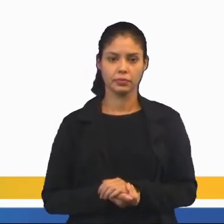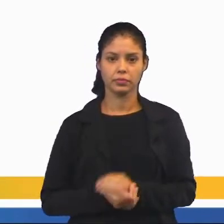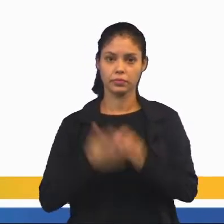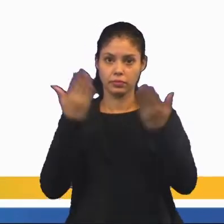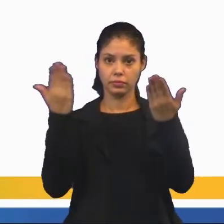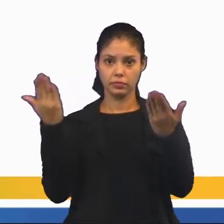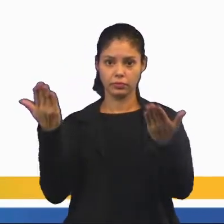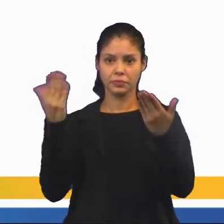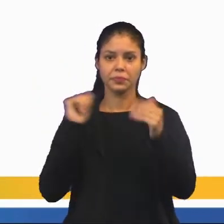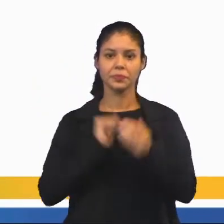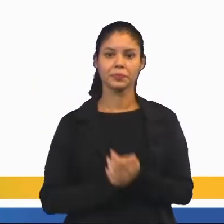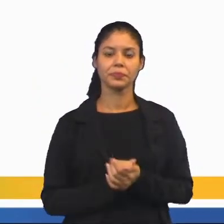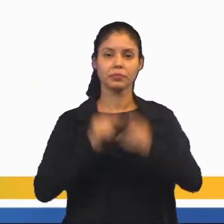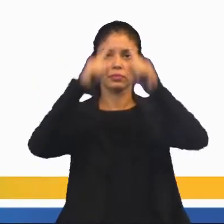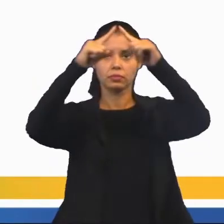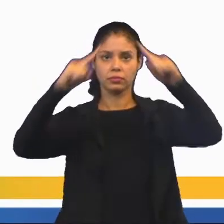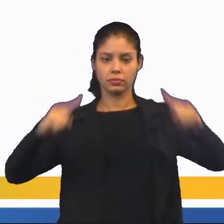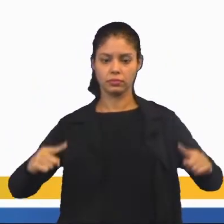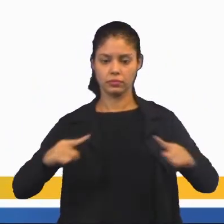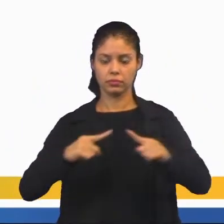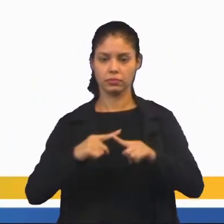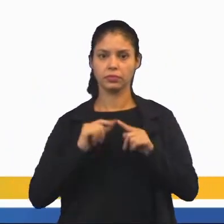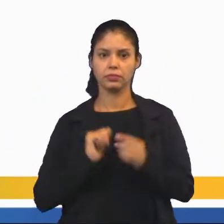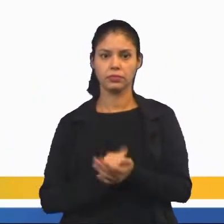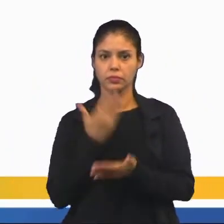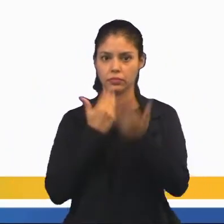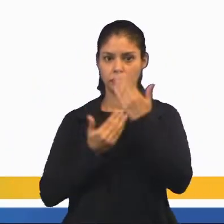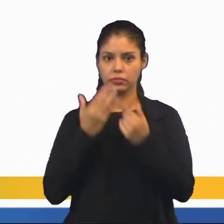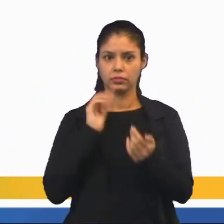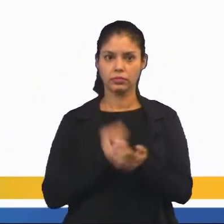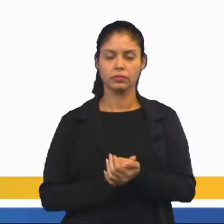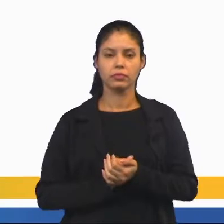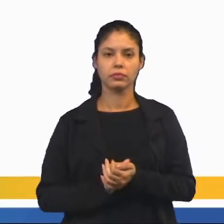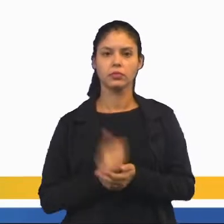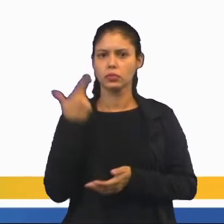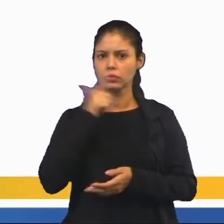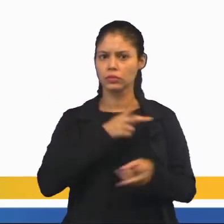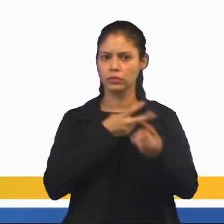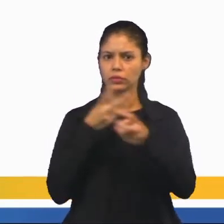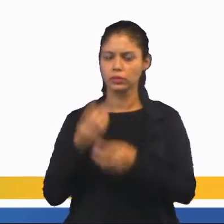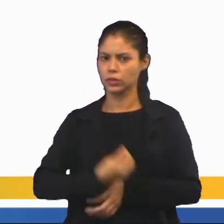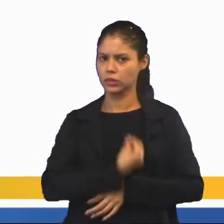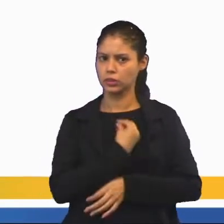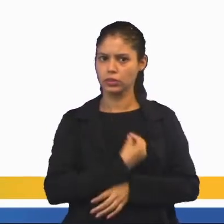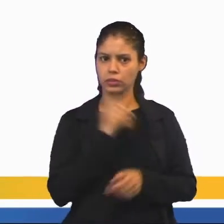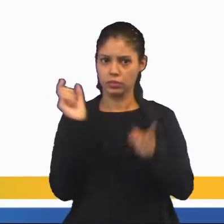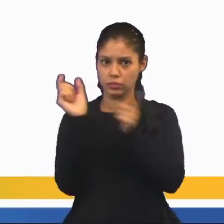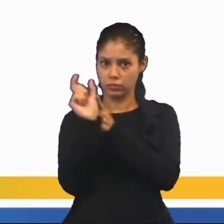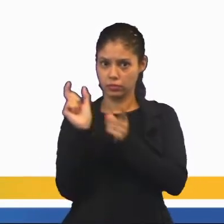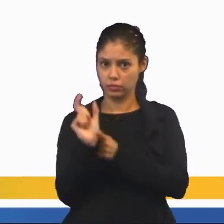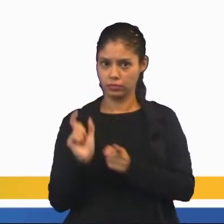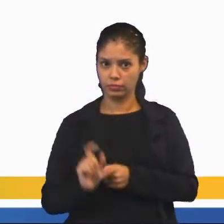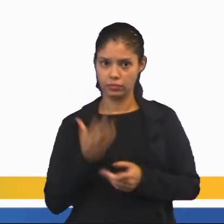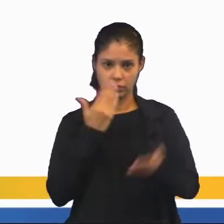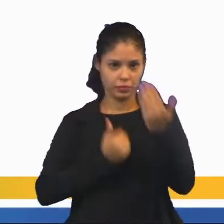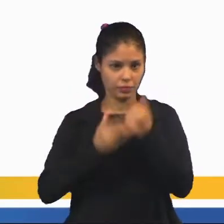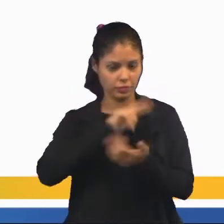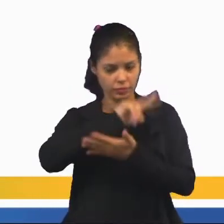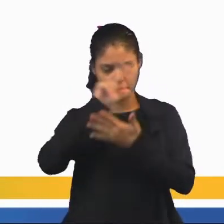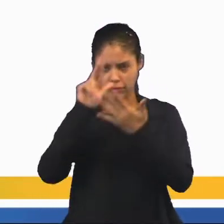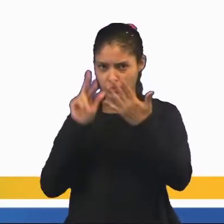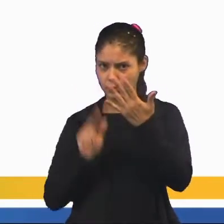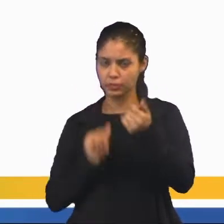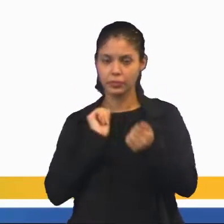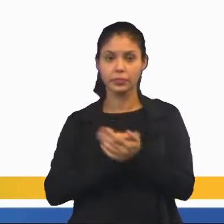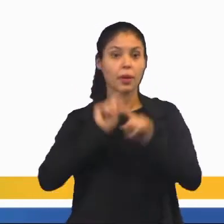tenho aqui para vocês uma pirâmide alimentar. E nessa pirâmide vocês conseguem perceber a presença, né, de vários alimentos